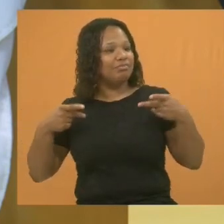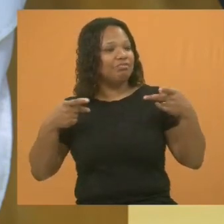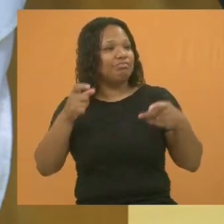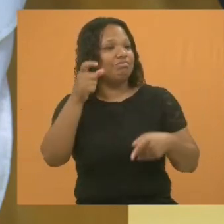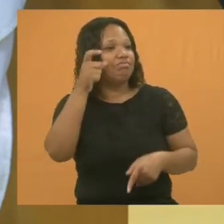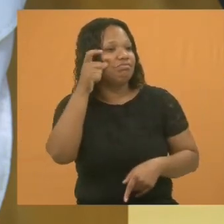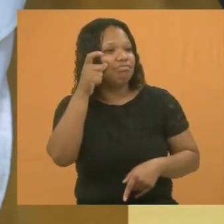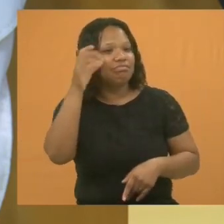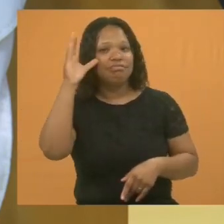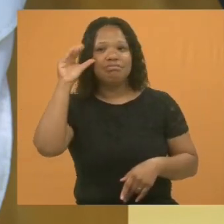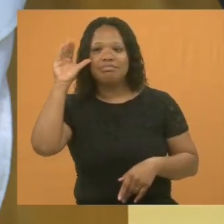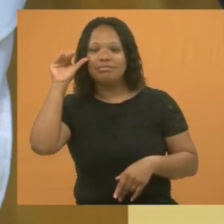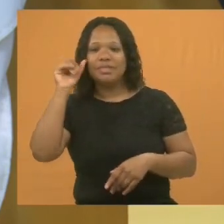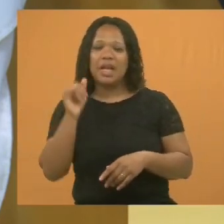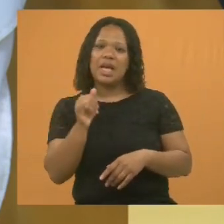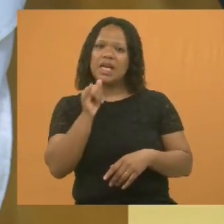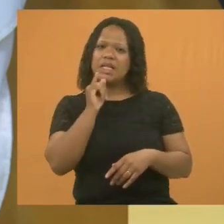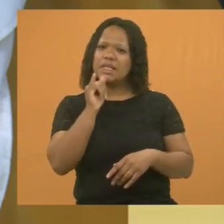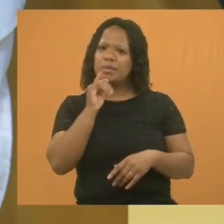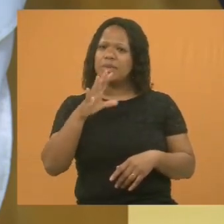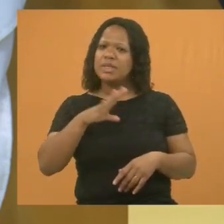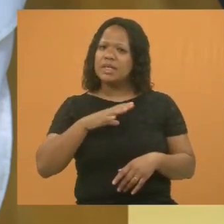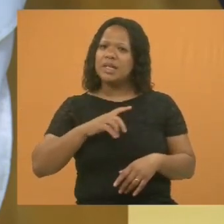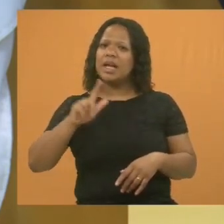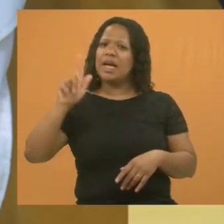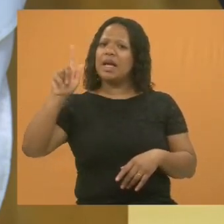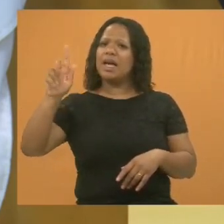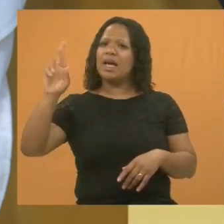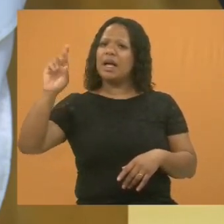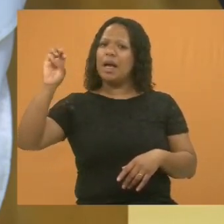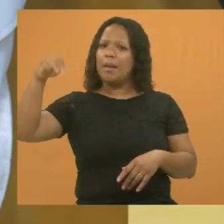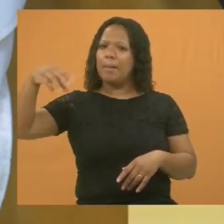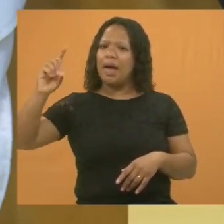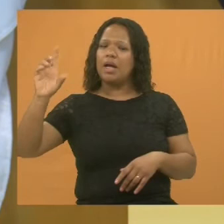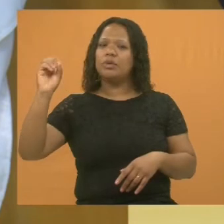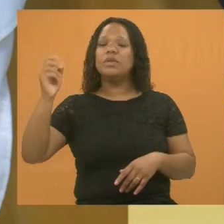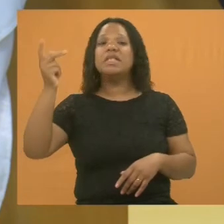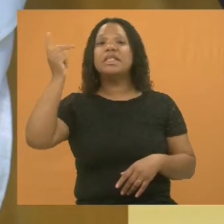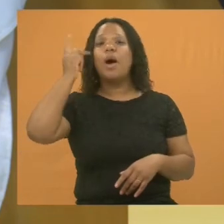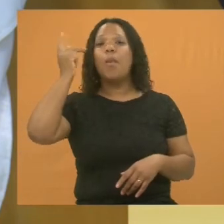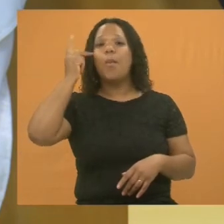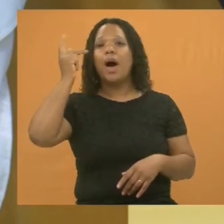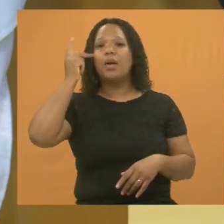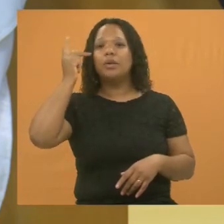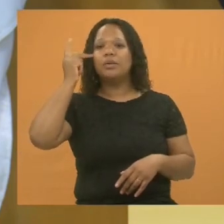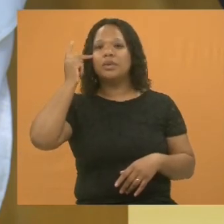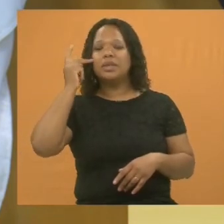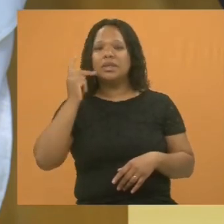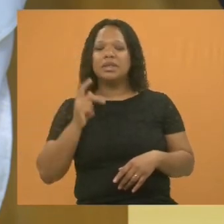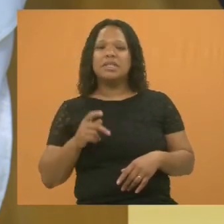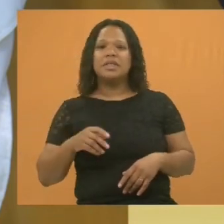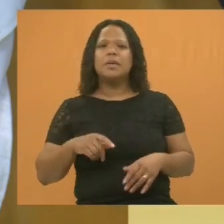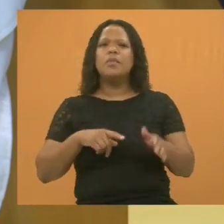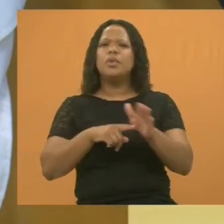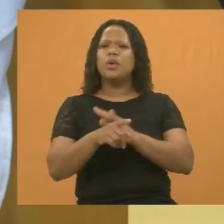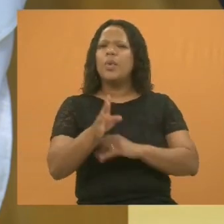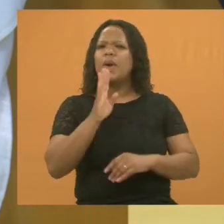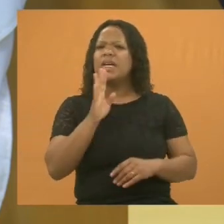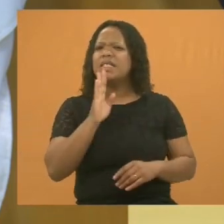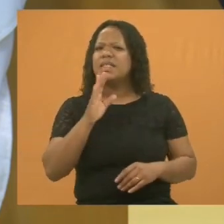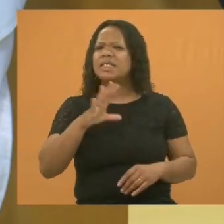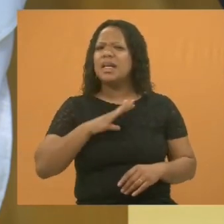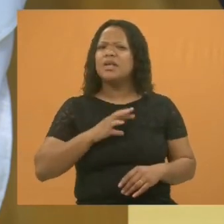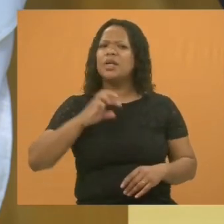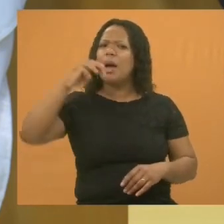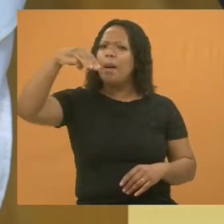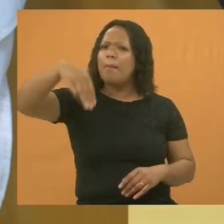área. Isso é um exemplo de Gramado. Vindo para São Paulo, quem é que já viu falar da cidade de Marapuama?